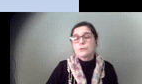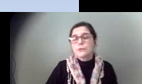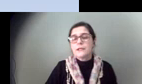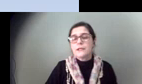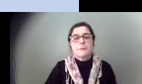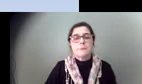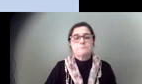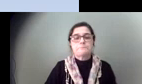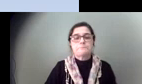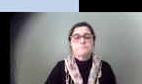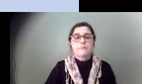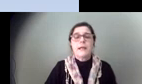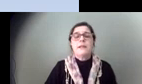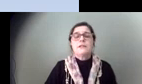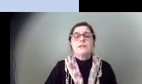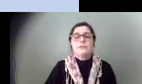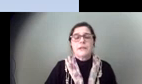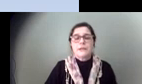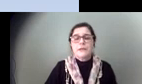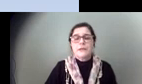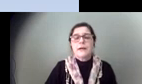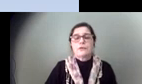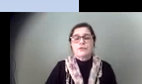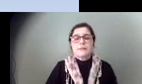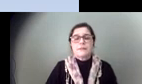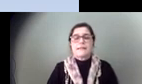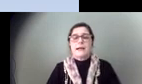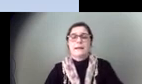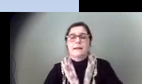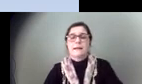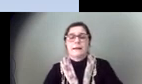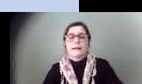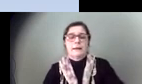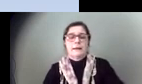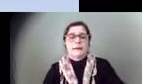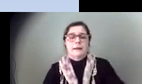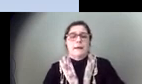né? Por toda a equipe. Então, vai anotar, otimizar